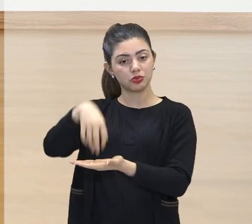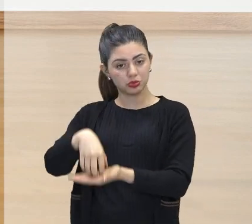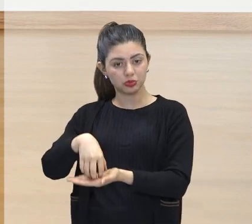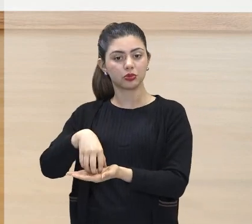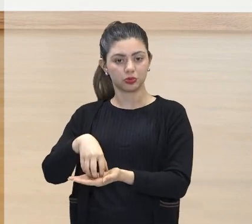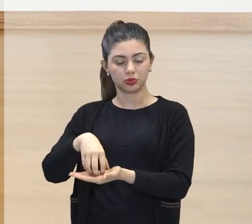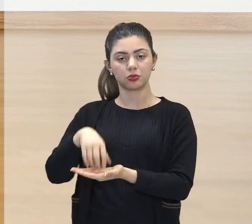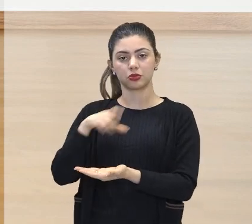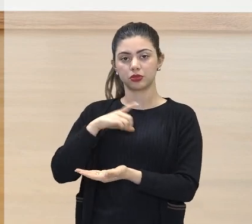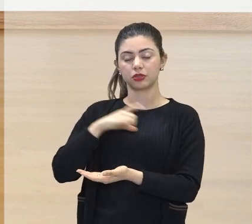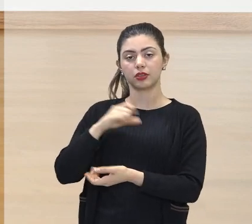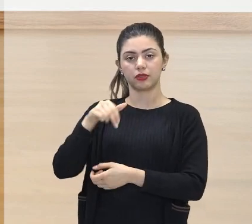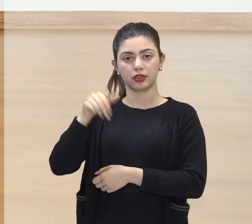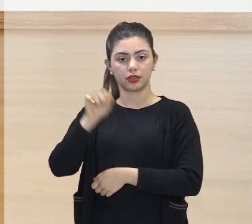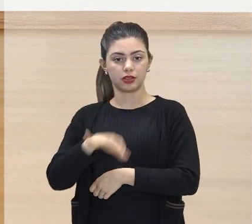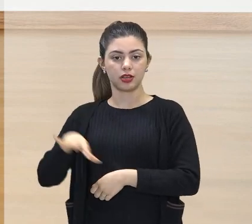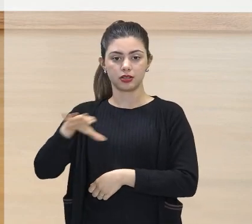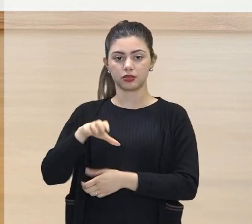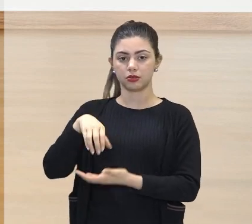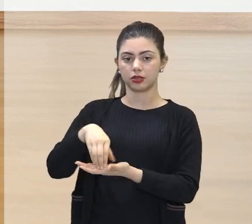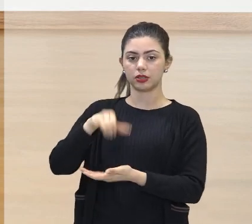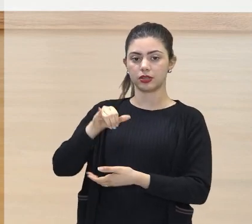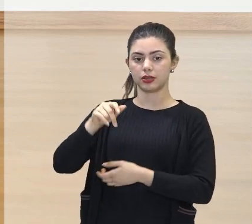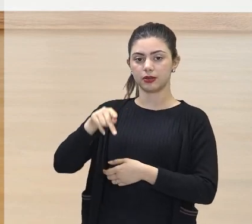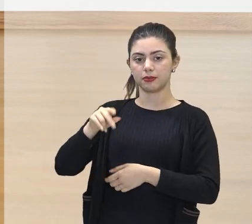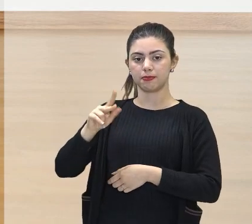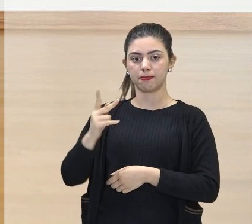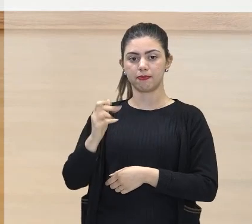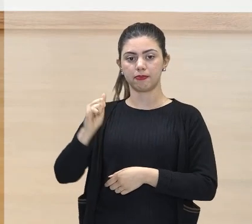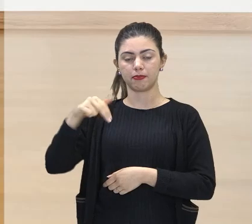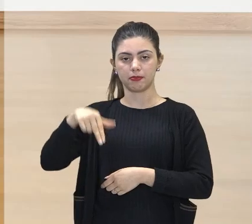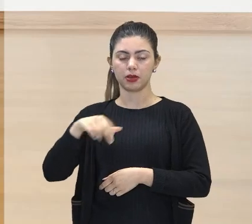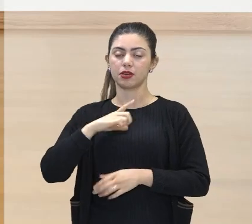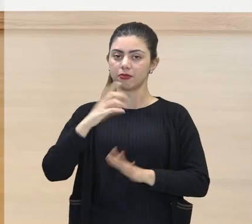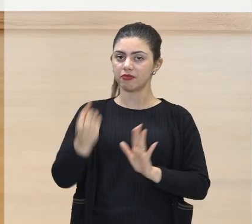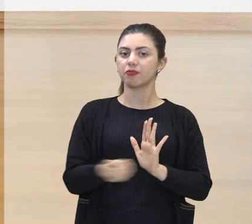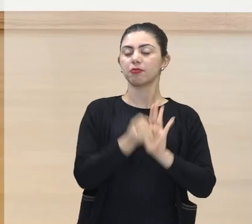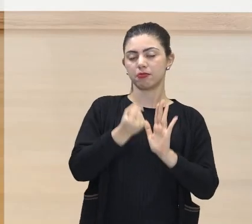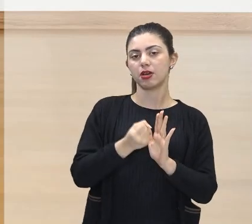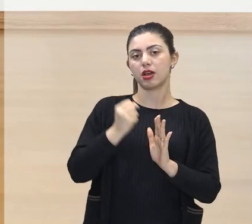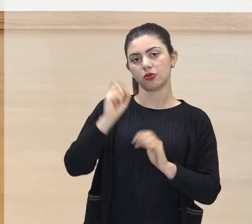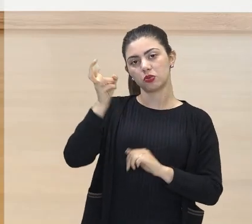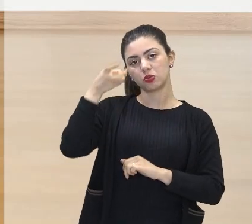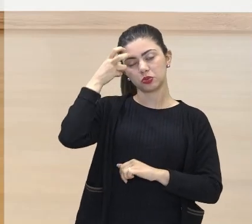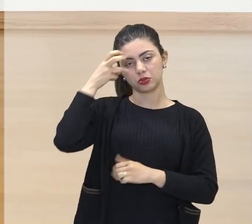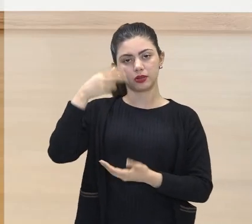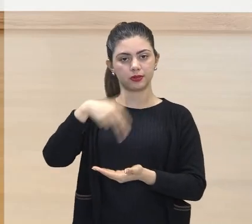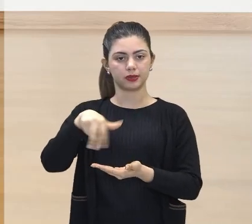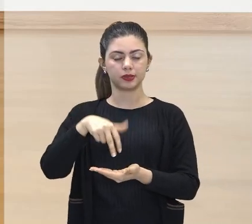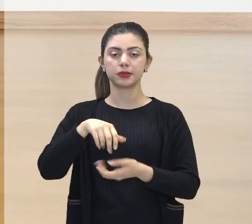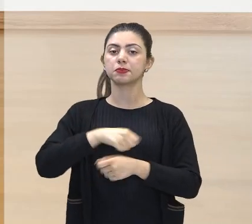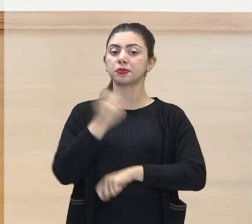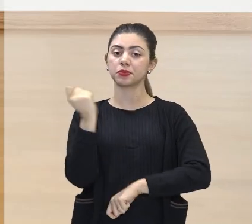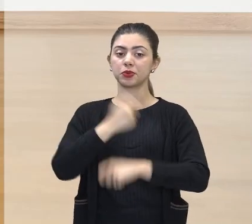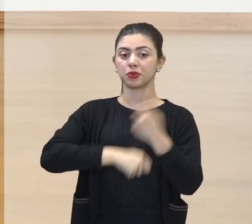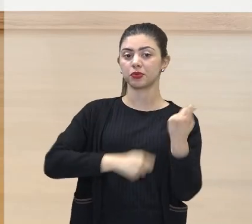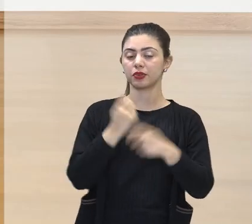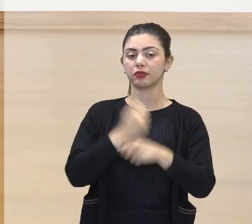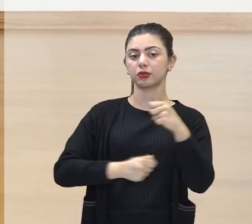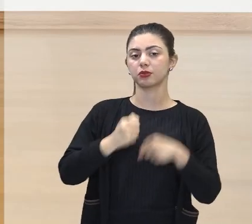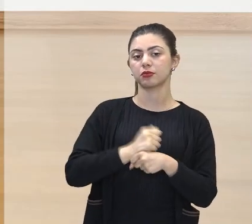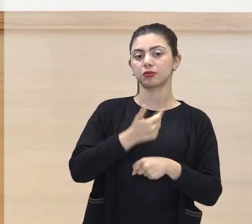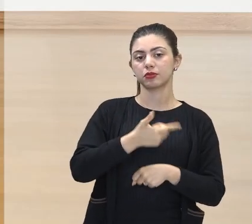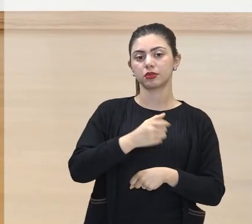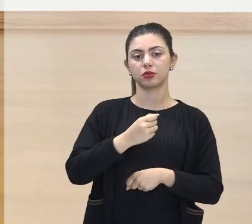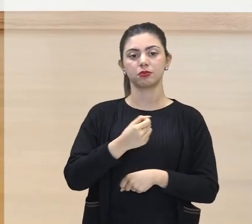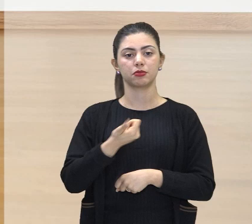e Artístico Nacional, IPHAN, em 2007. Em 2012, o frevo foi incluído na lista